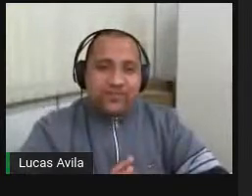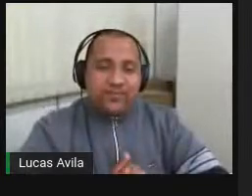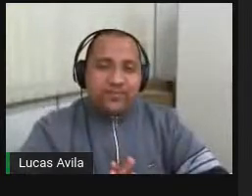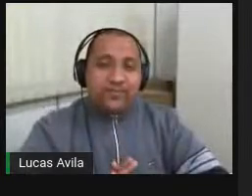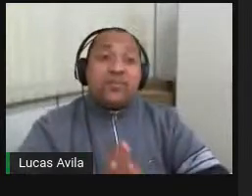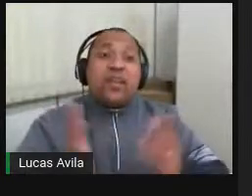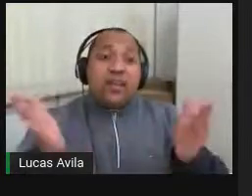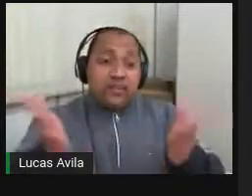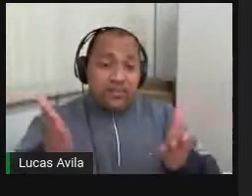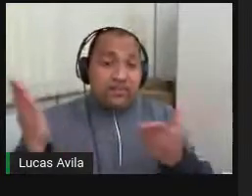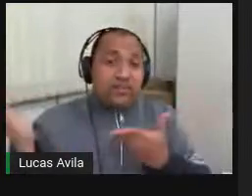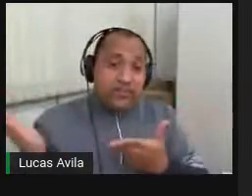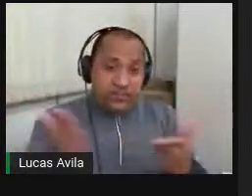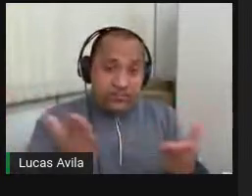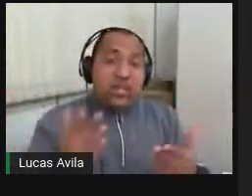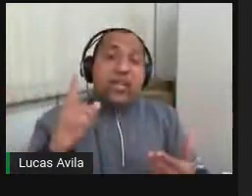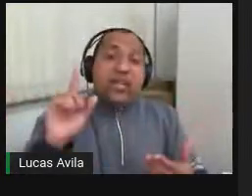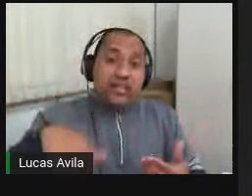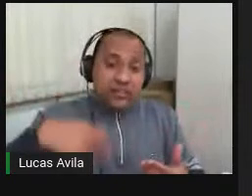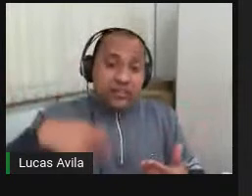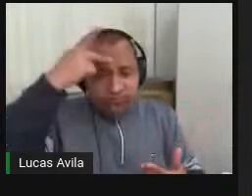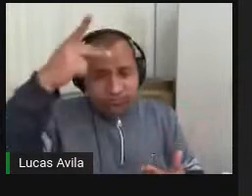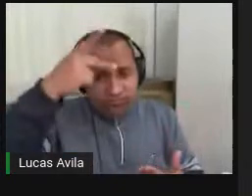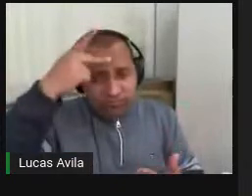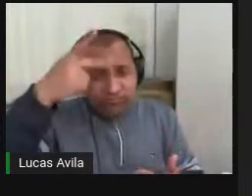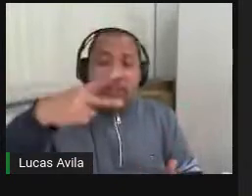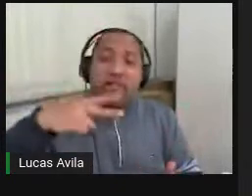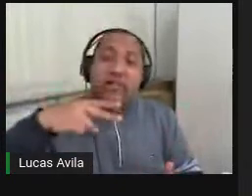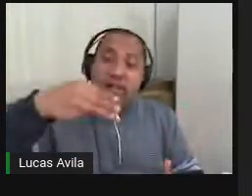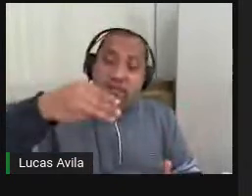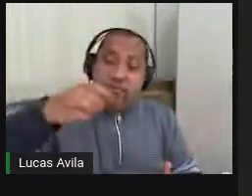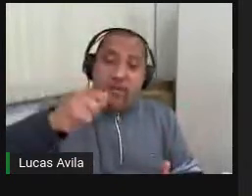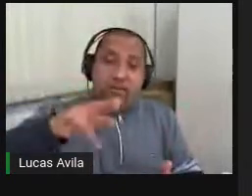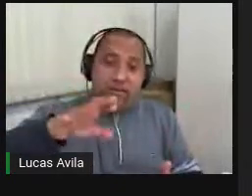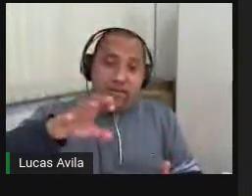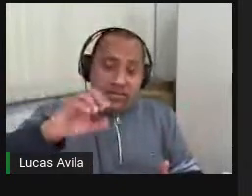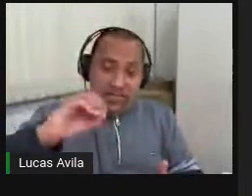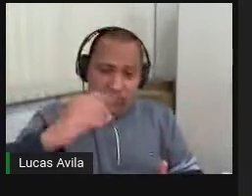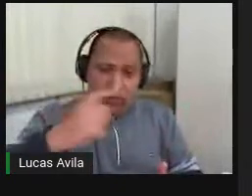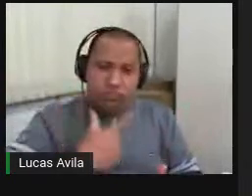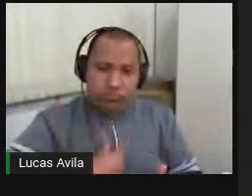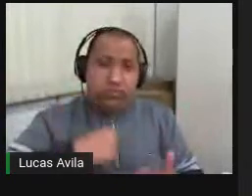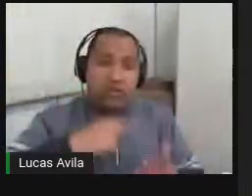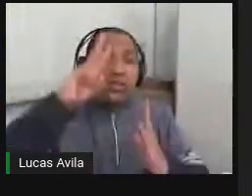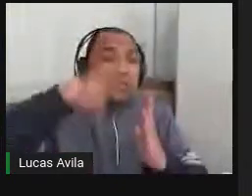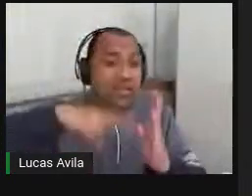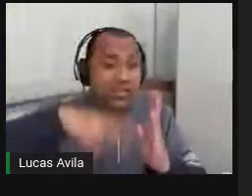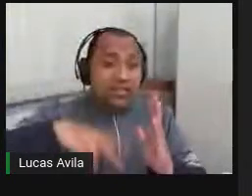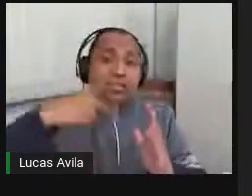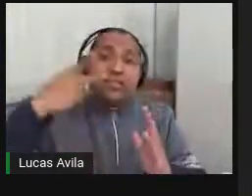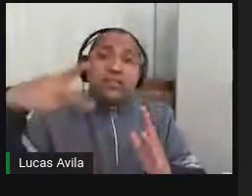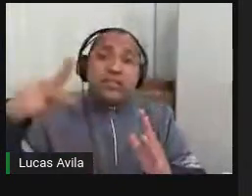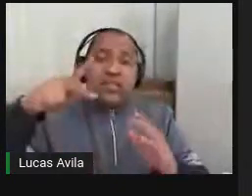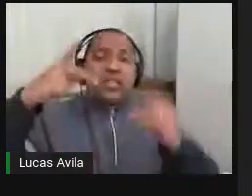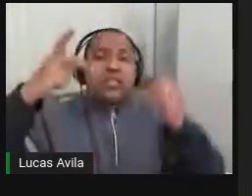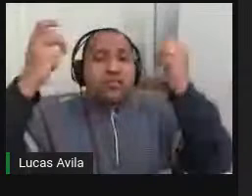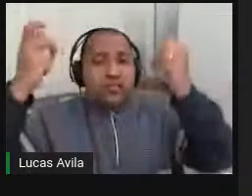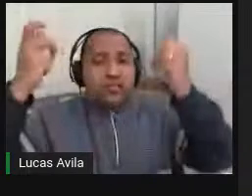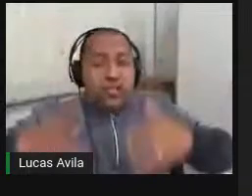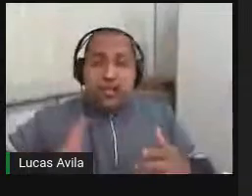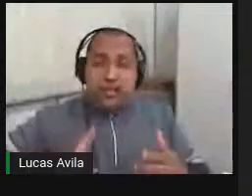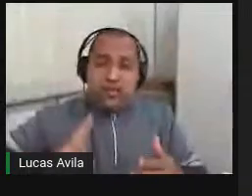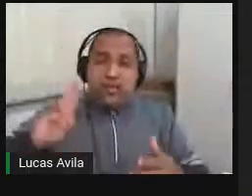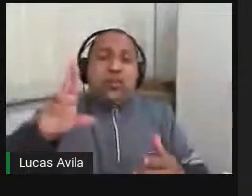Convidamos o Paraninfo, professor Maurício Aires Vieira, para a leitura da mensagem aos graduandos em representação aos